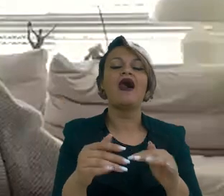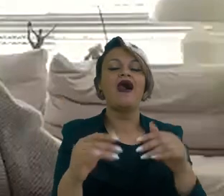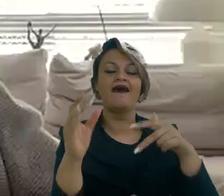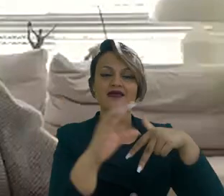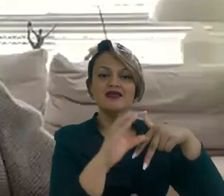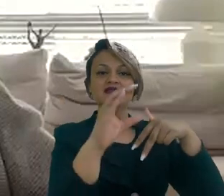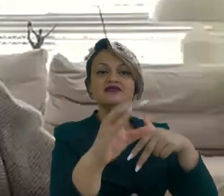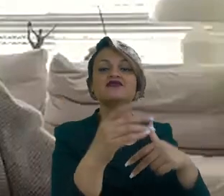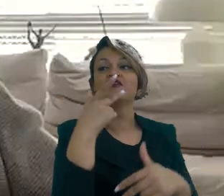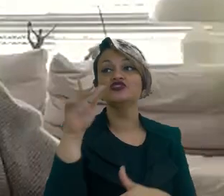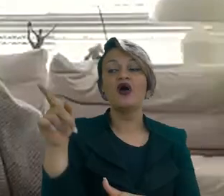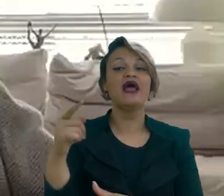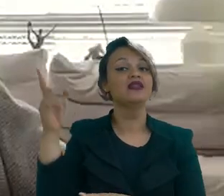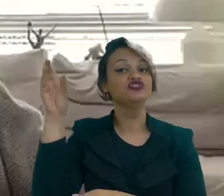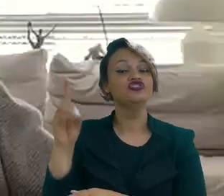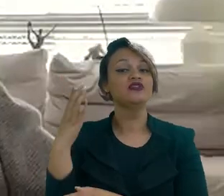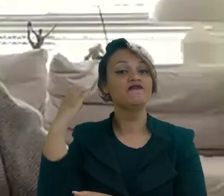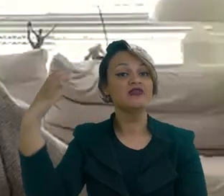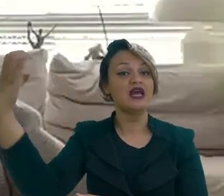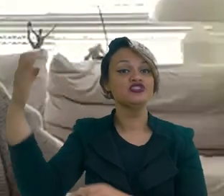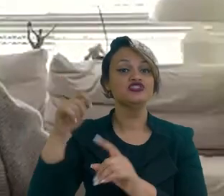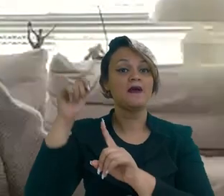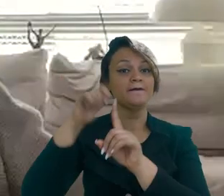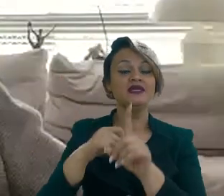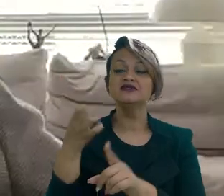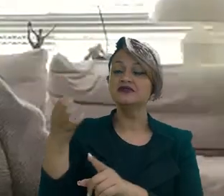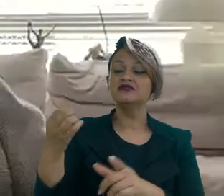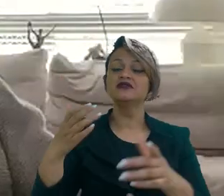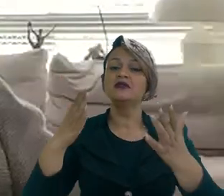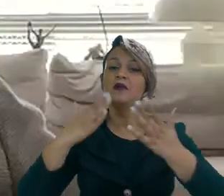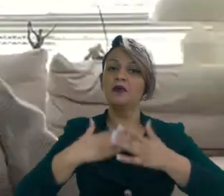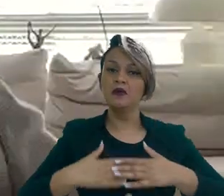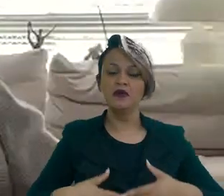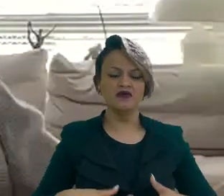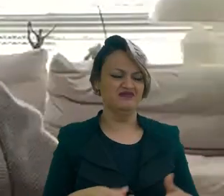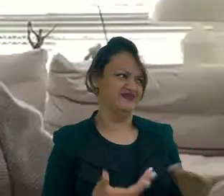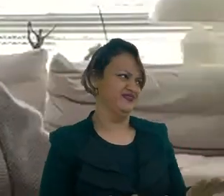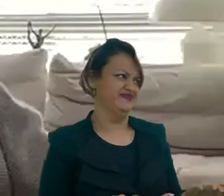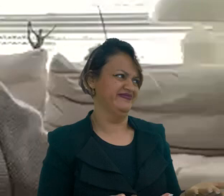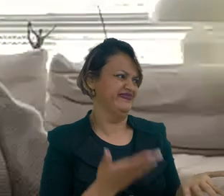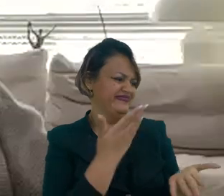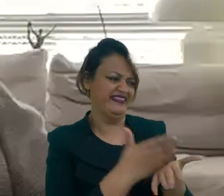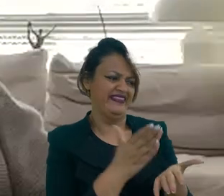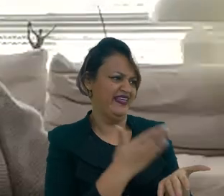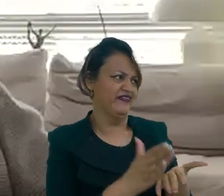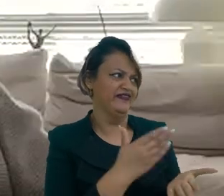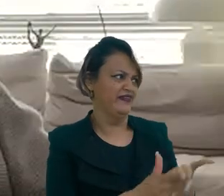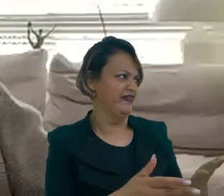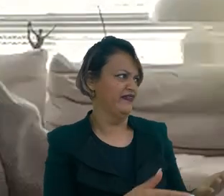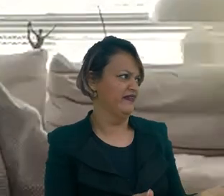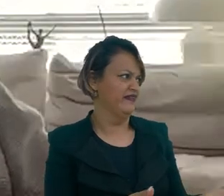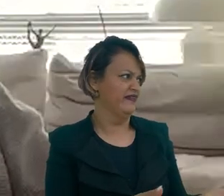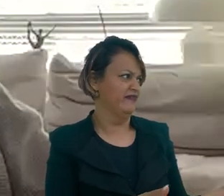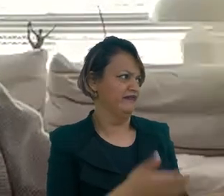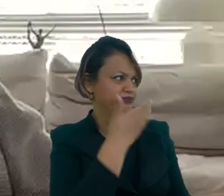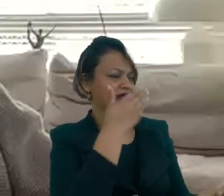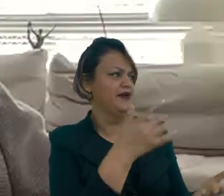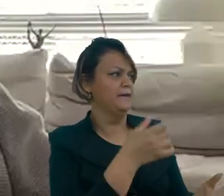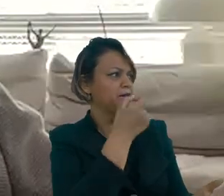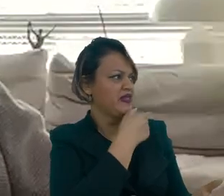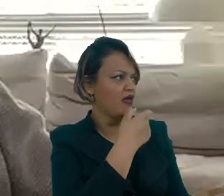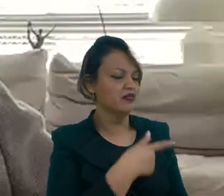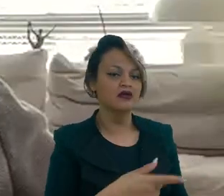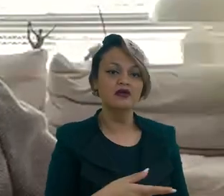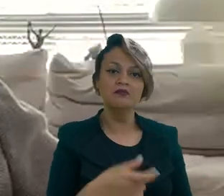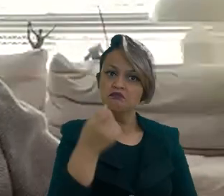indenização consistente numa viagem de seis meses para ela e naturalmente julgaram improcedentes porque acharam deboche